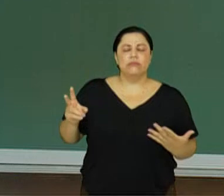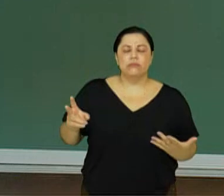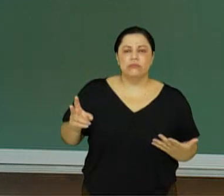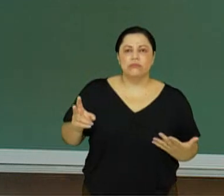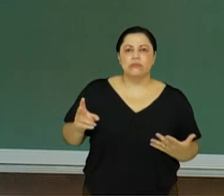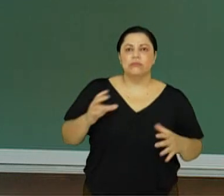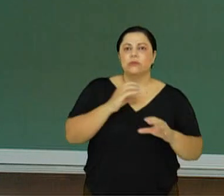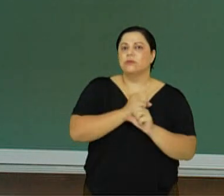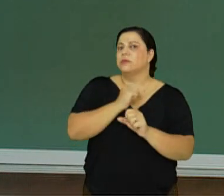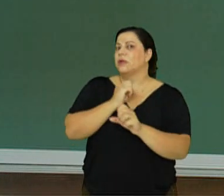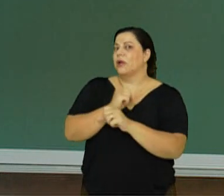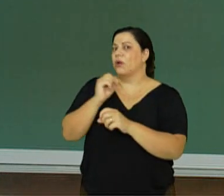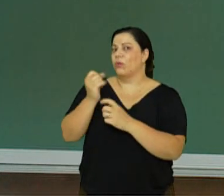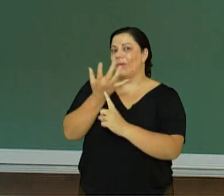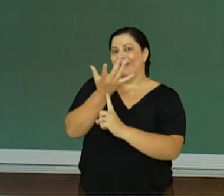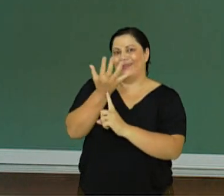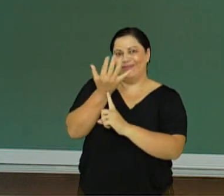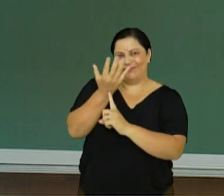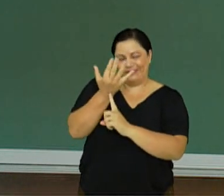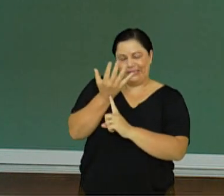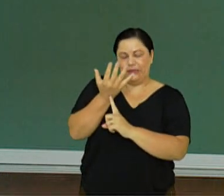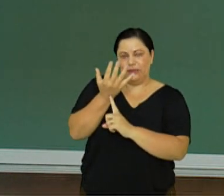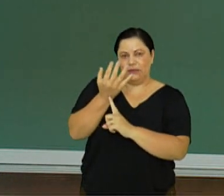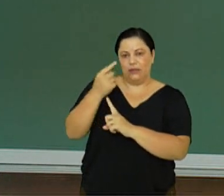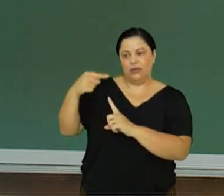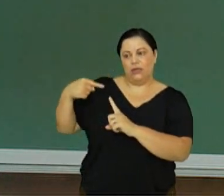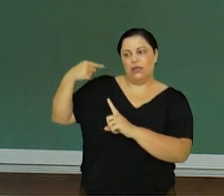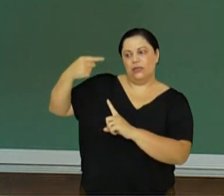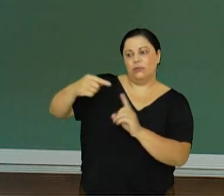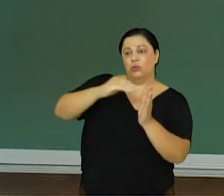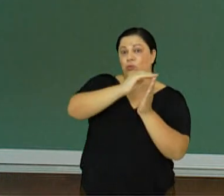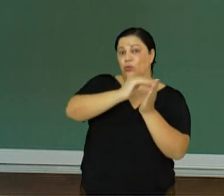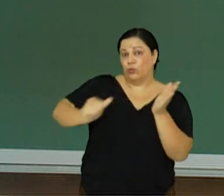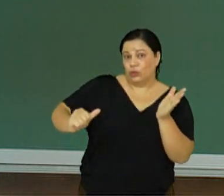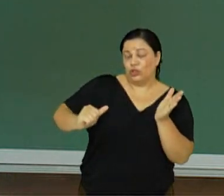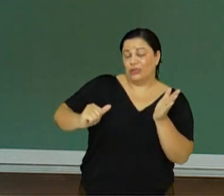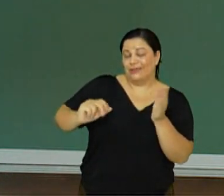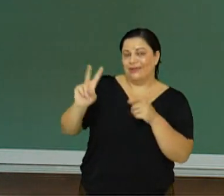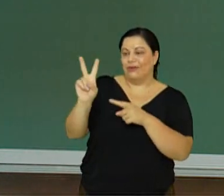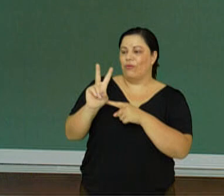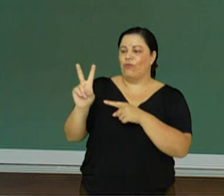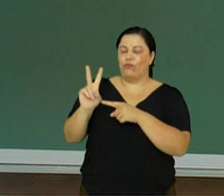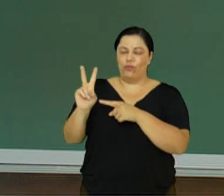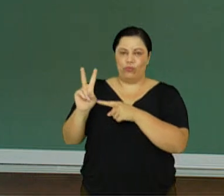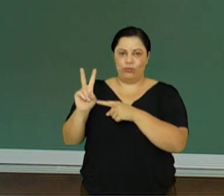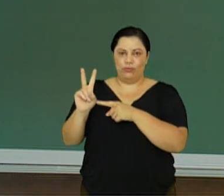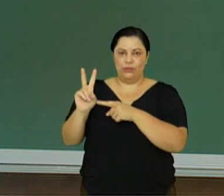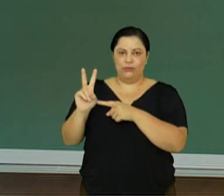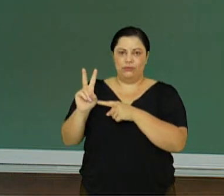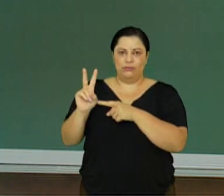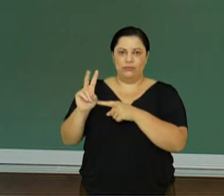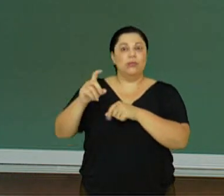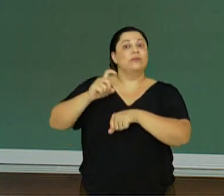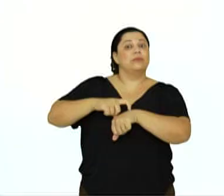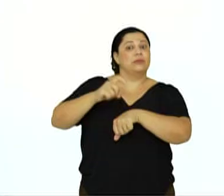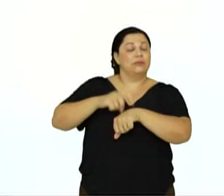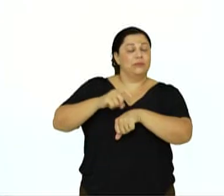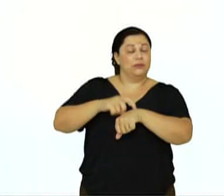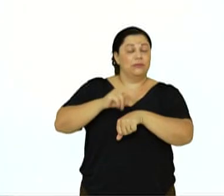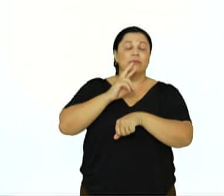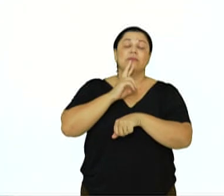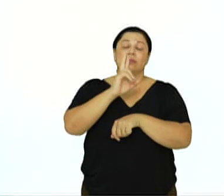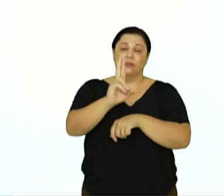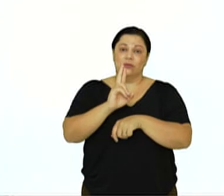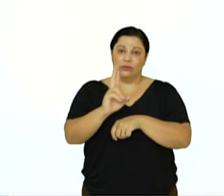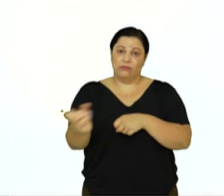calcular o volume da vela inteira e depois vou retirar o volume da parte superior. Um tempinho para vocês resolverem essa